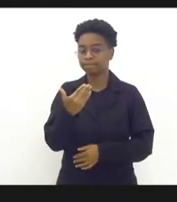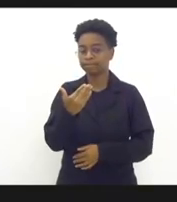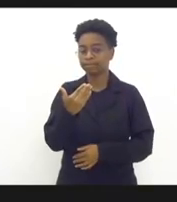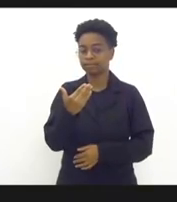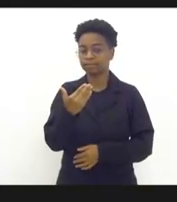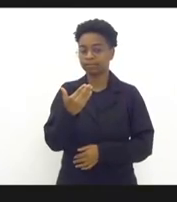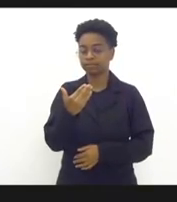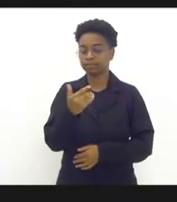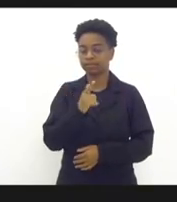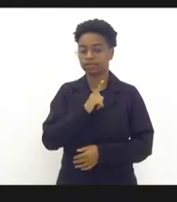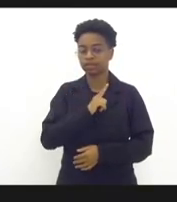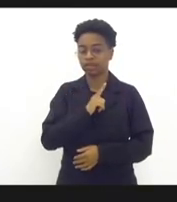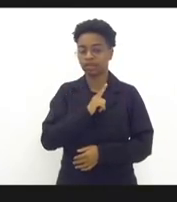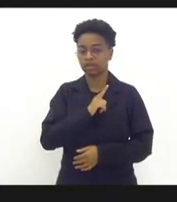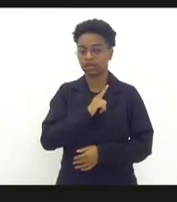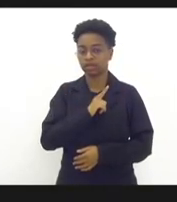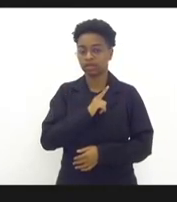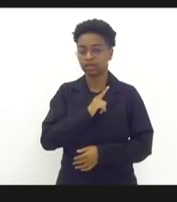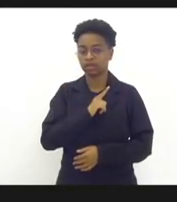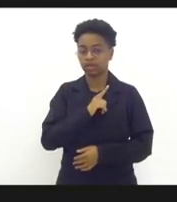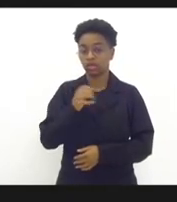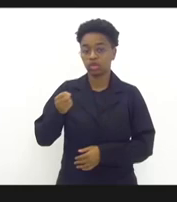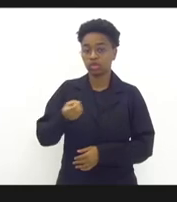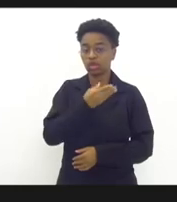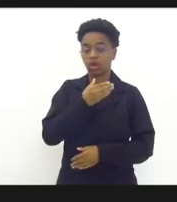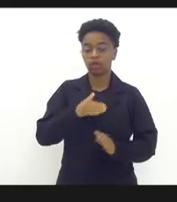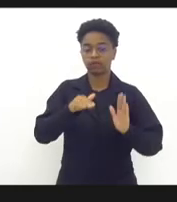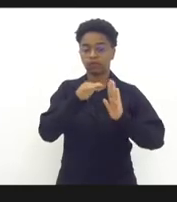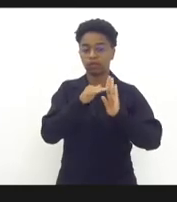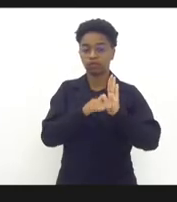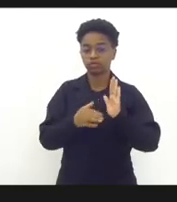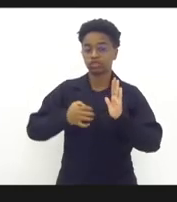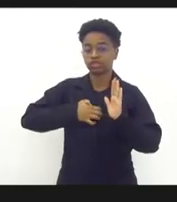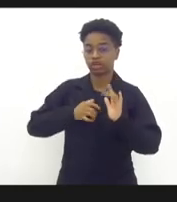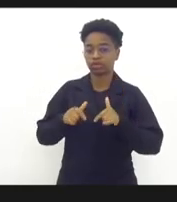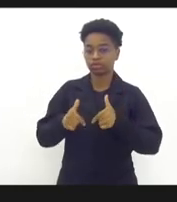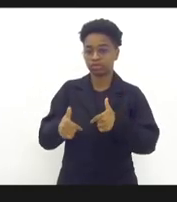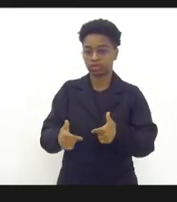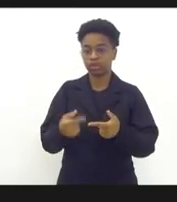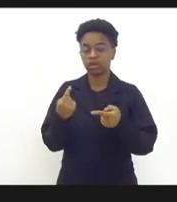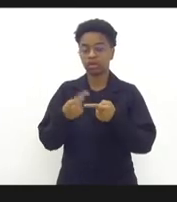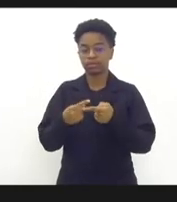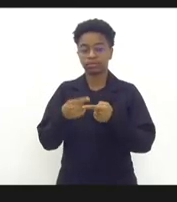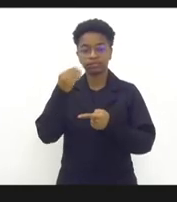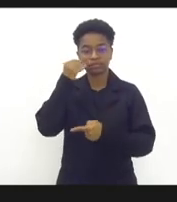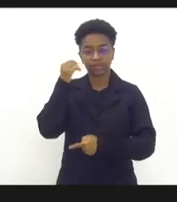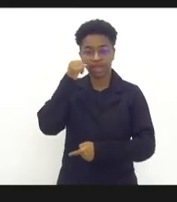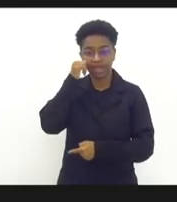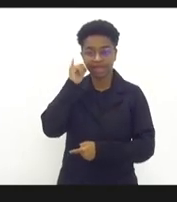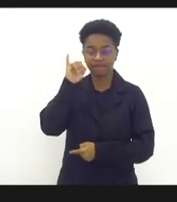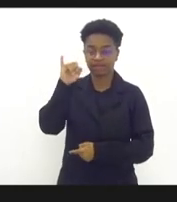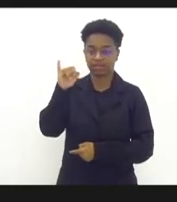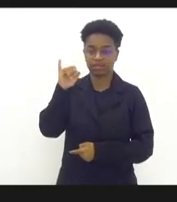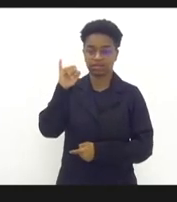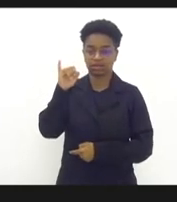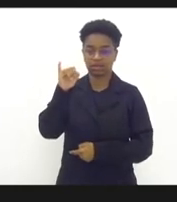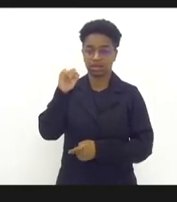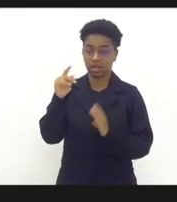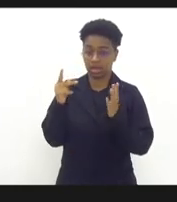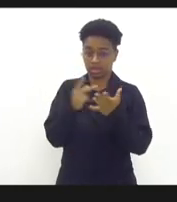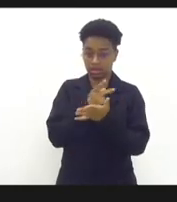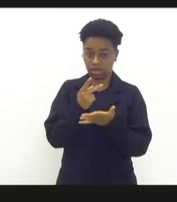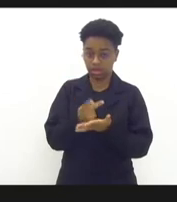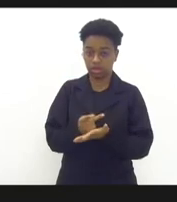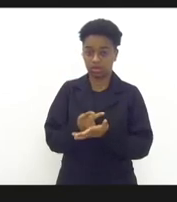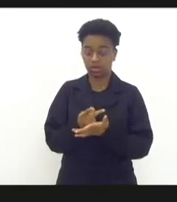eles estão trazendo novos protocolos rígidos para evitar justamente que erros como